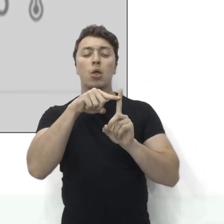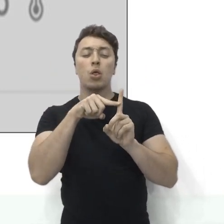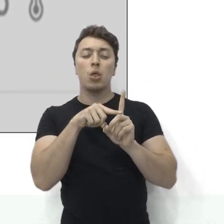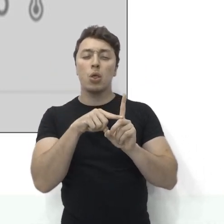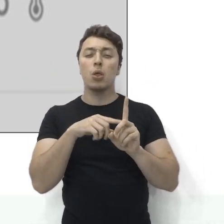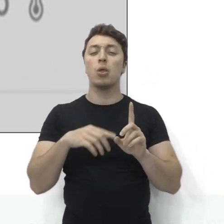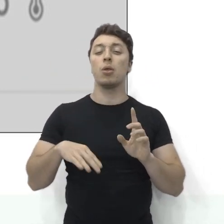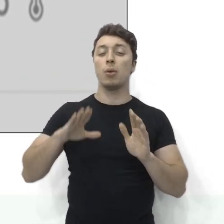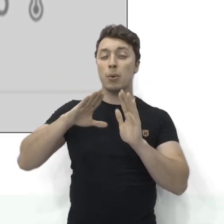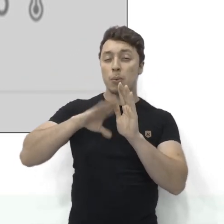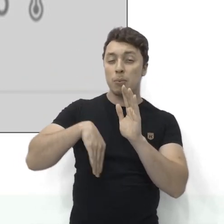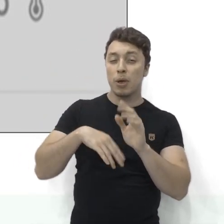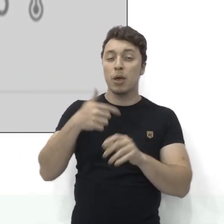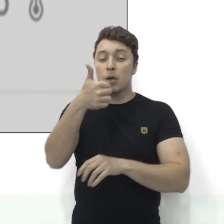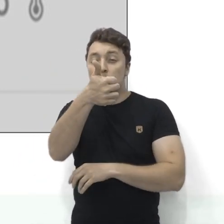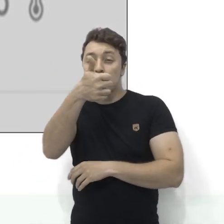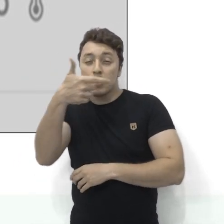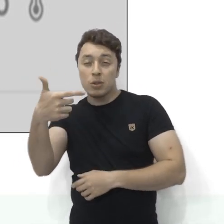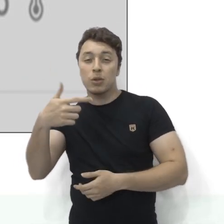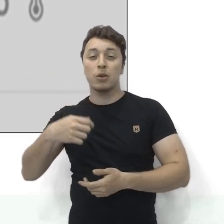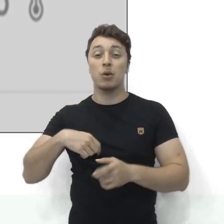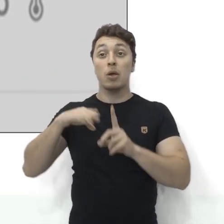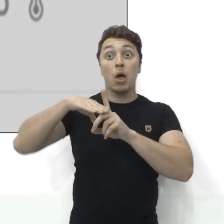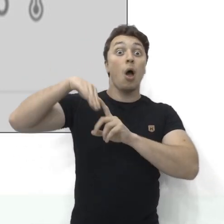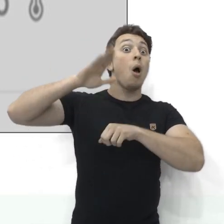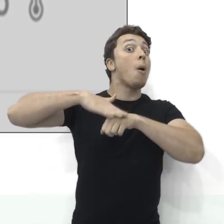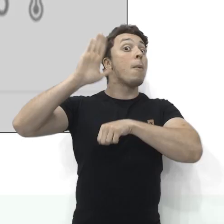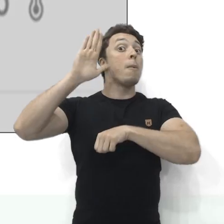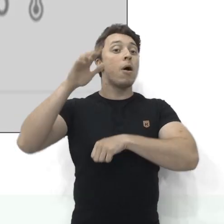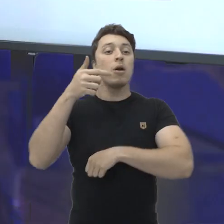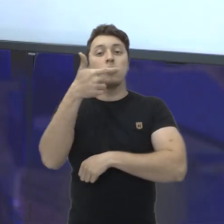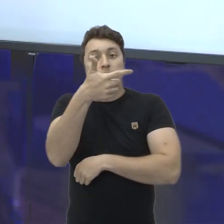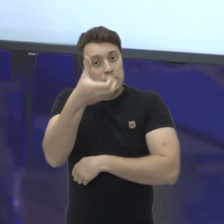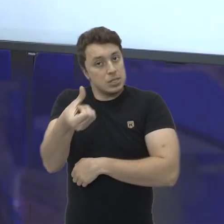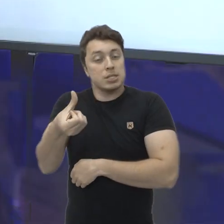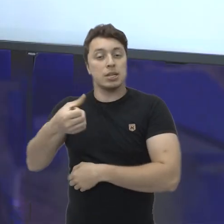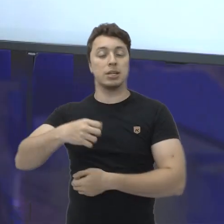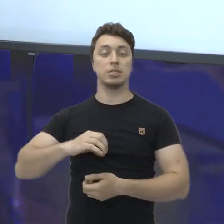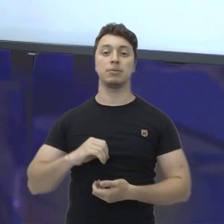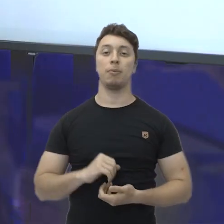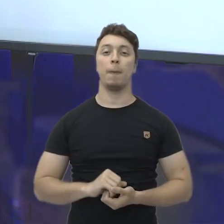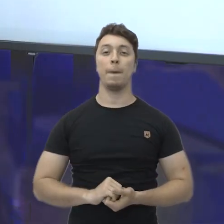21 graus e a temperatura máxima foi de 26 graus.